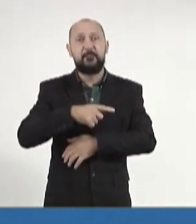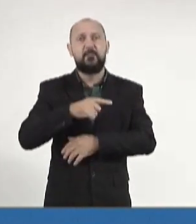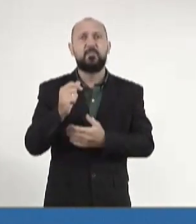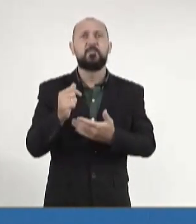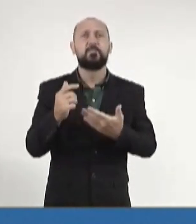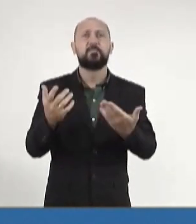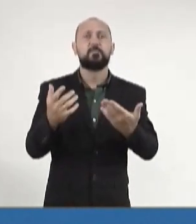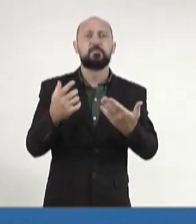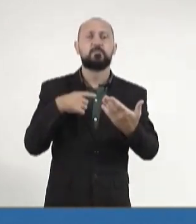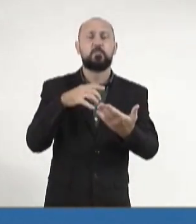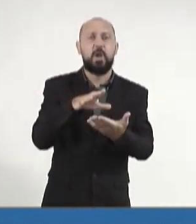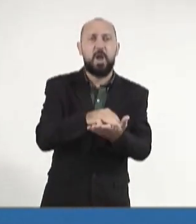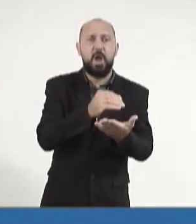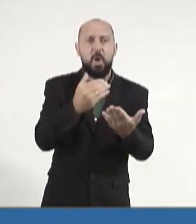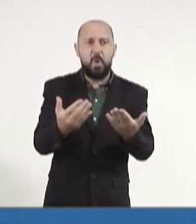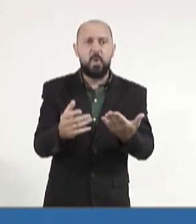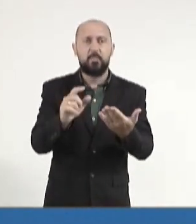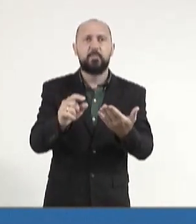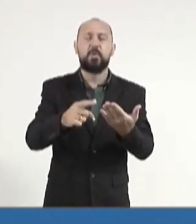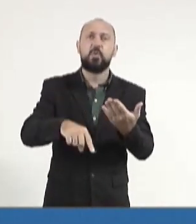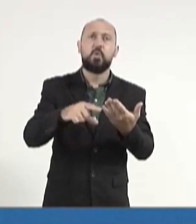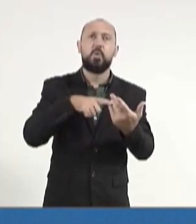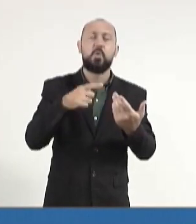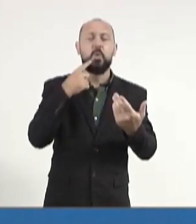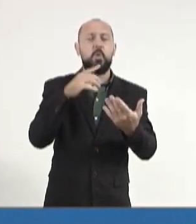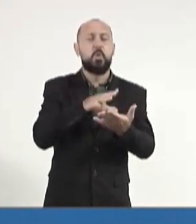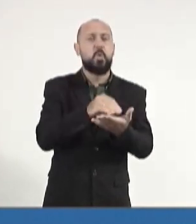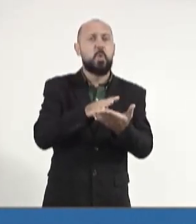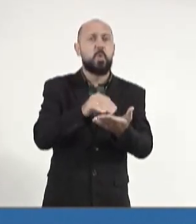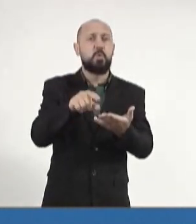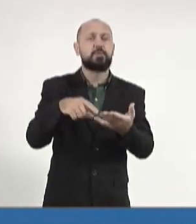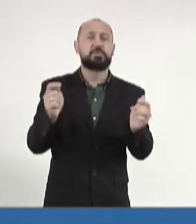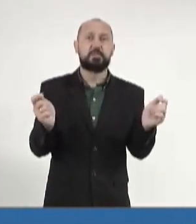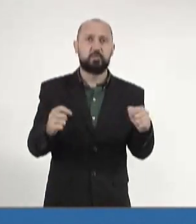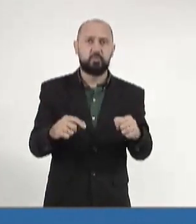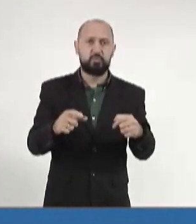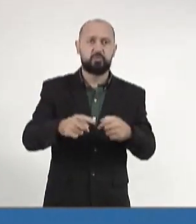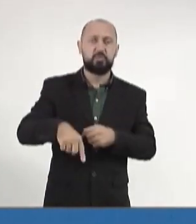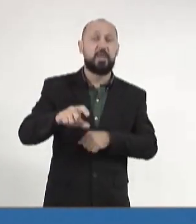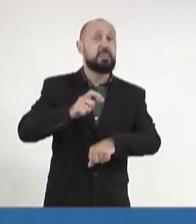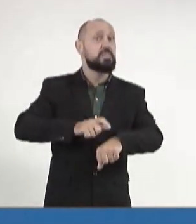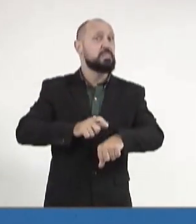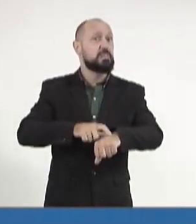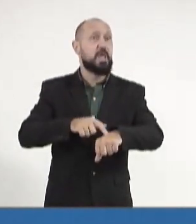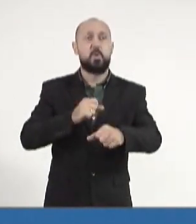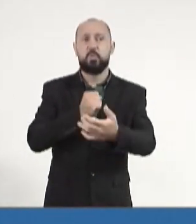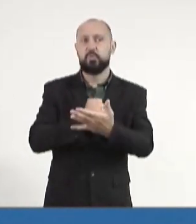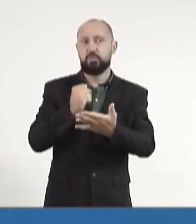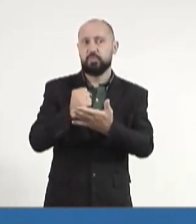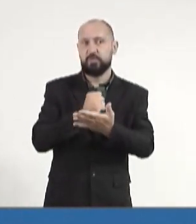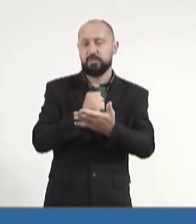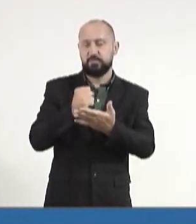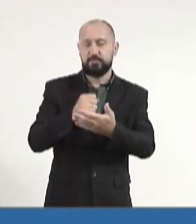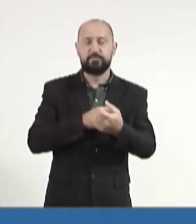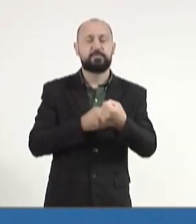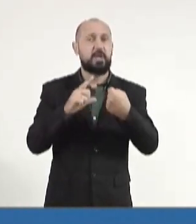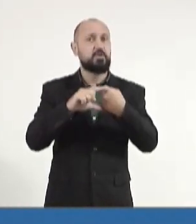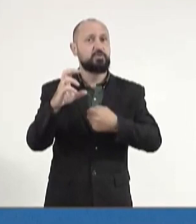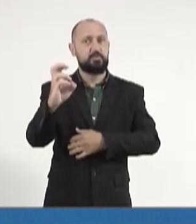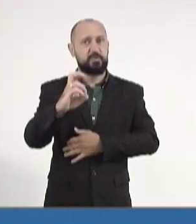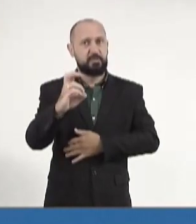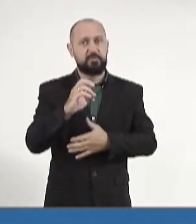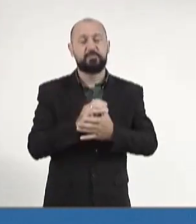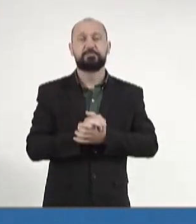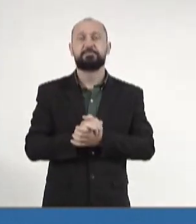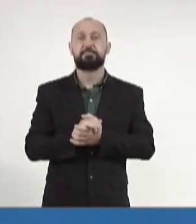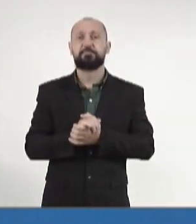deverá receber uma cópia física ou eletrônica dessa condição no ato da contratação. Artigo